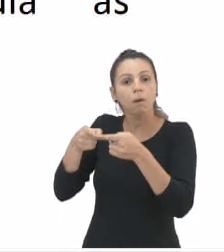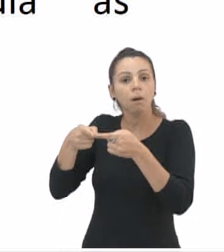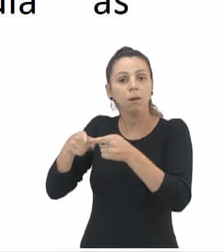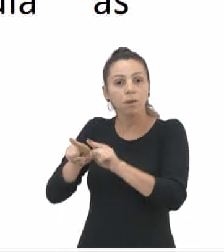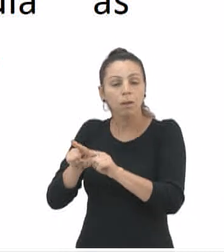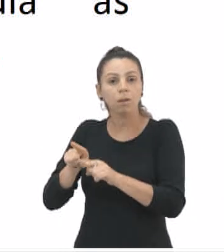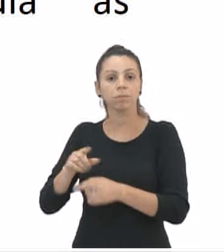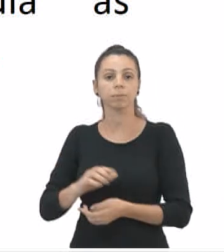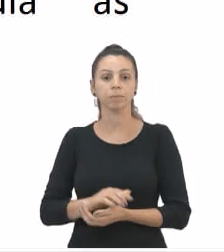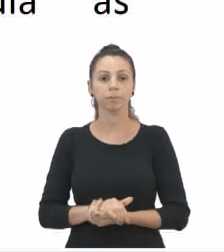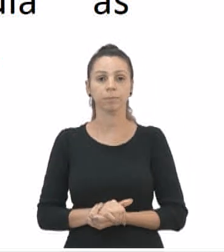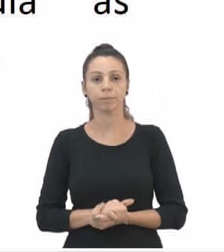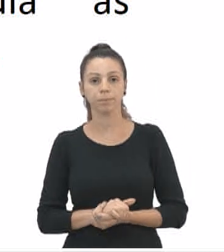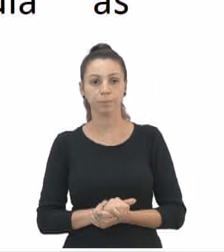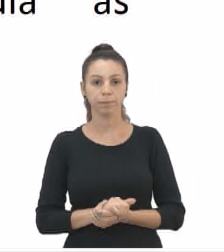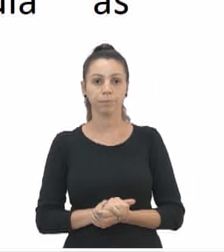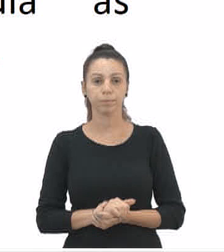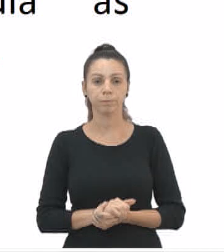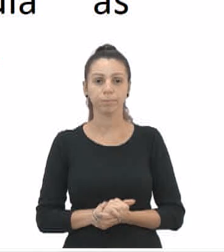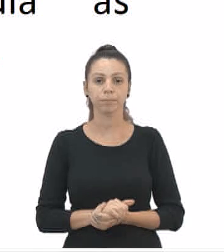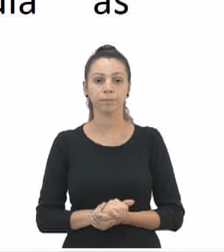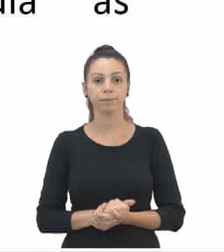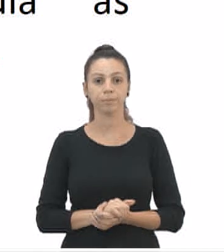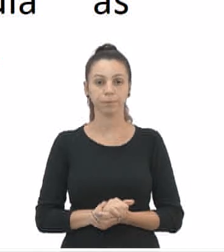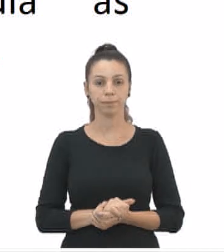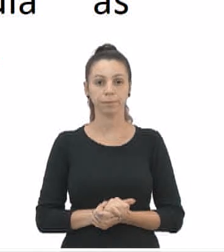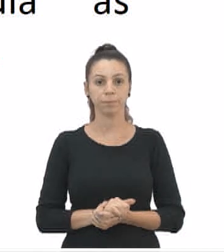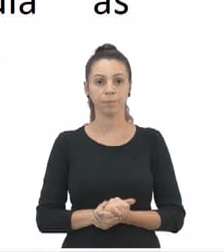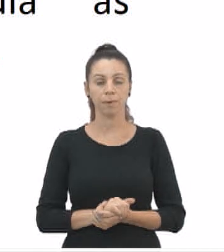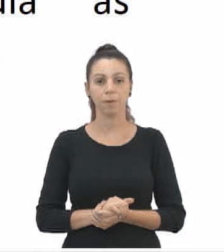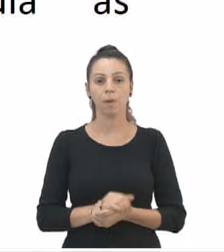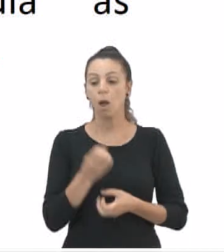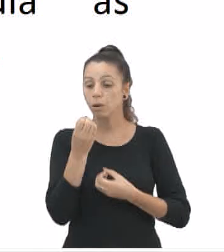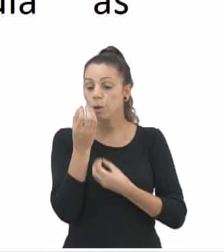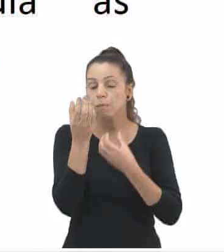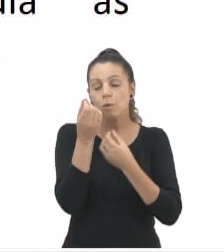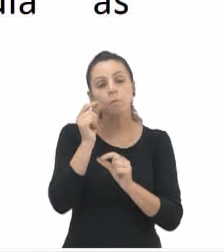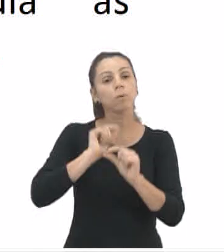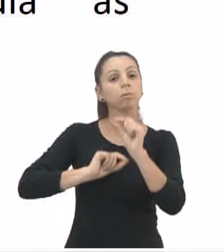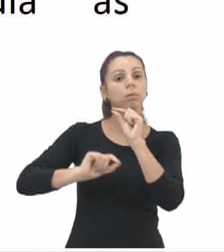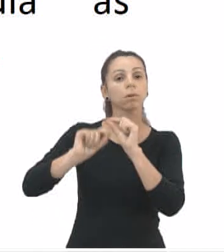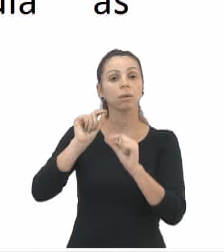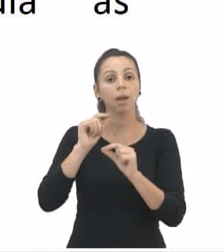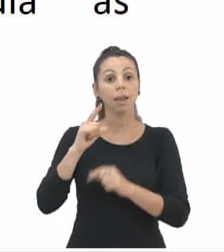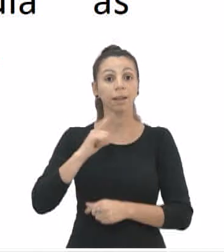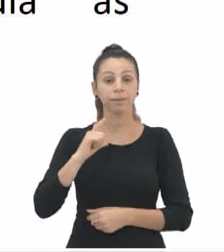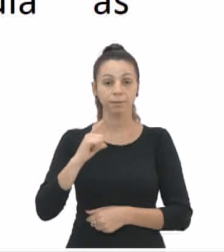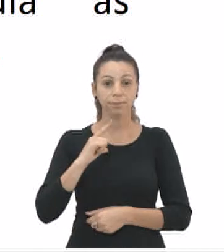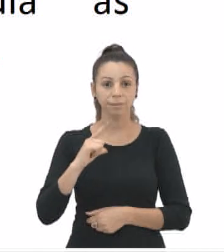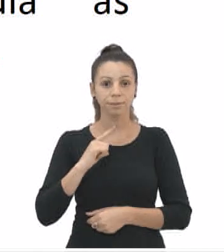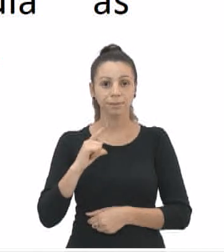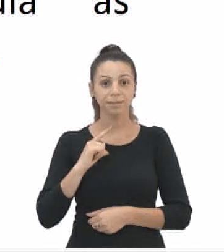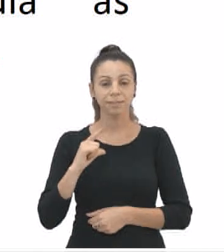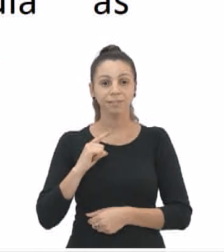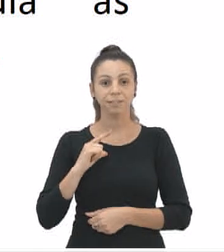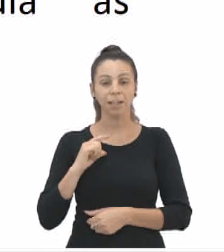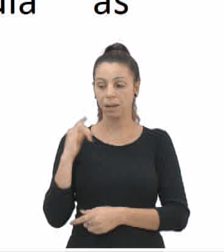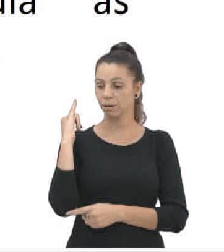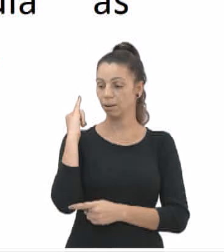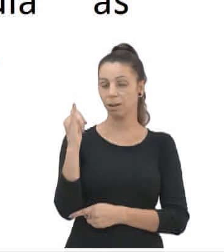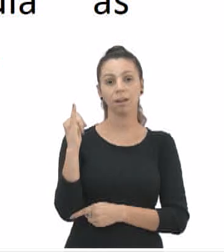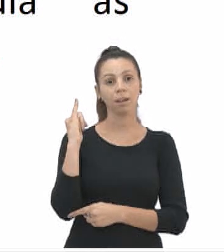chinesa. Como casualmente informou-me que possuía As Reinações de